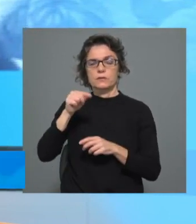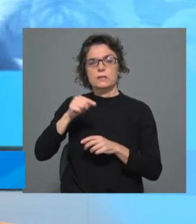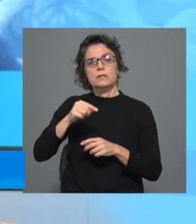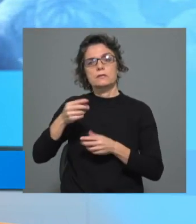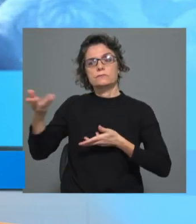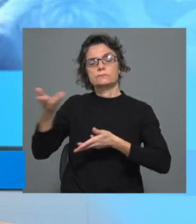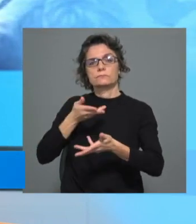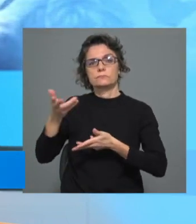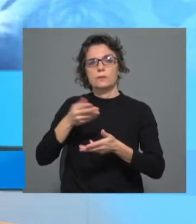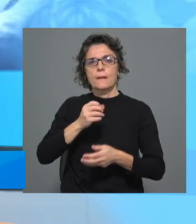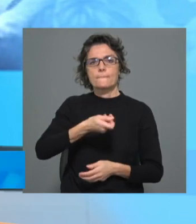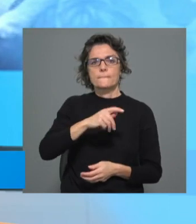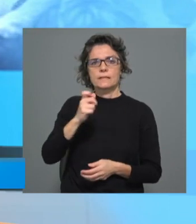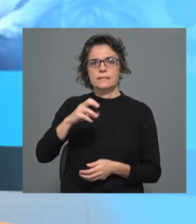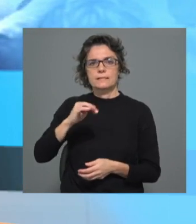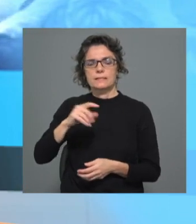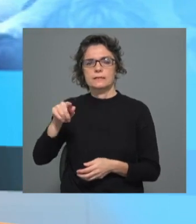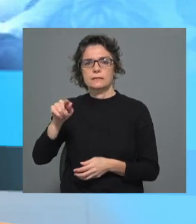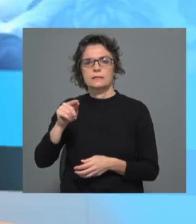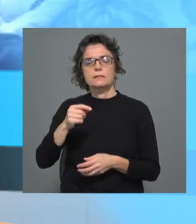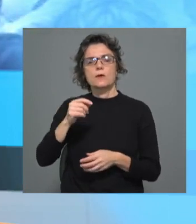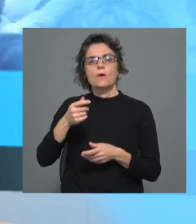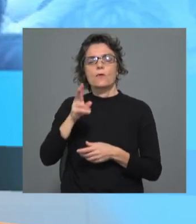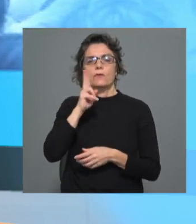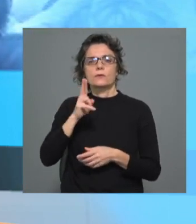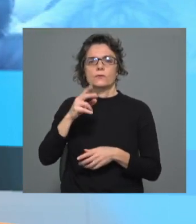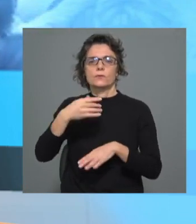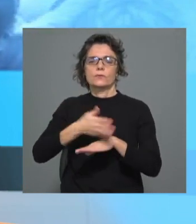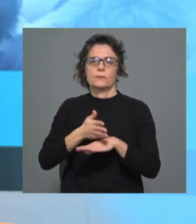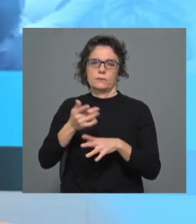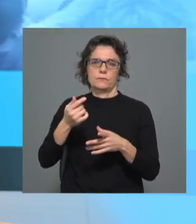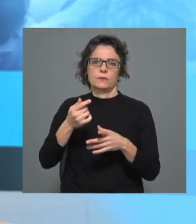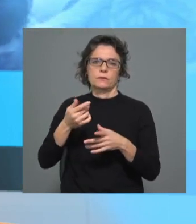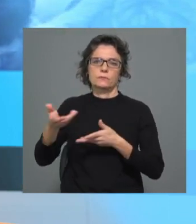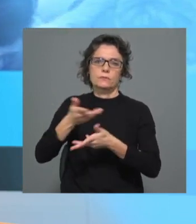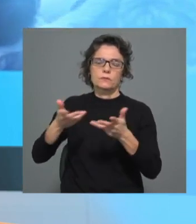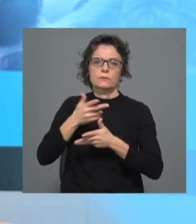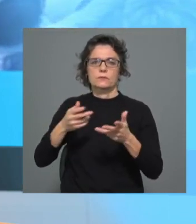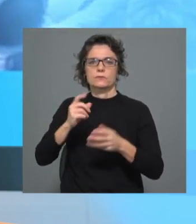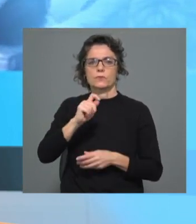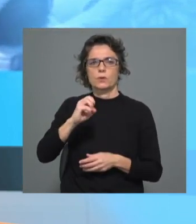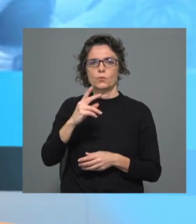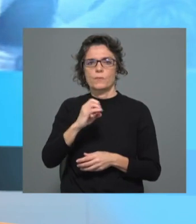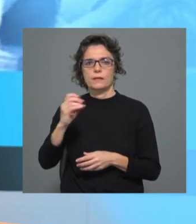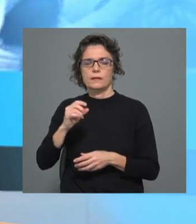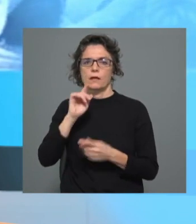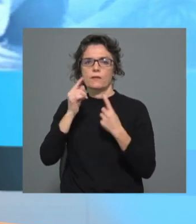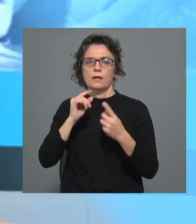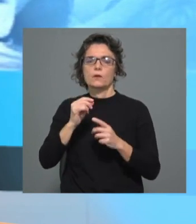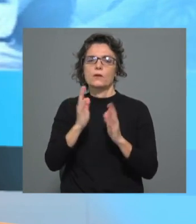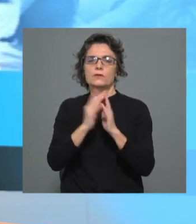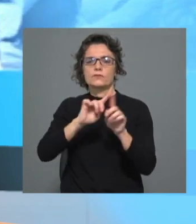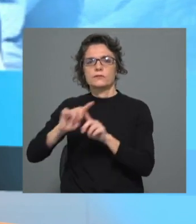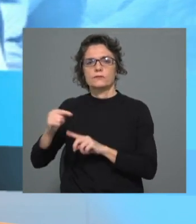Peter Stilwell, diretor do Departamento das Relações Ecuménicas e do Diálogo Interreligioso no Patriarcado de Lisboa. Antes,